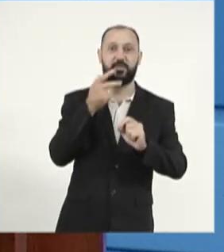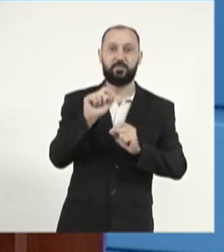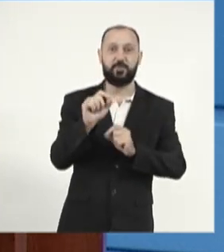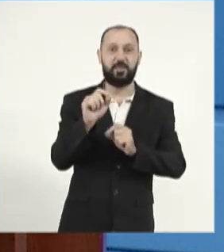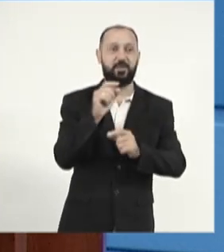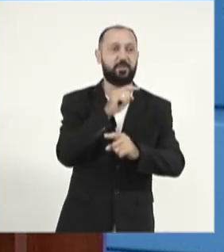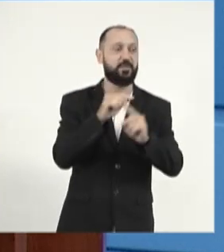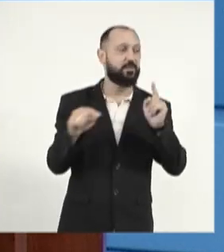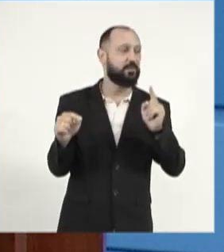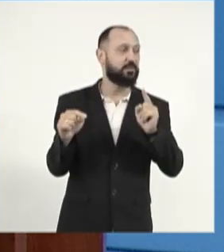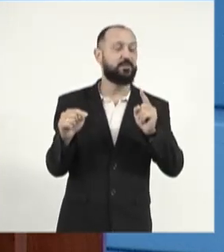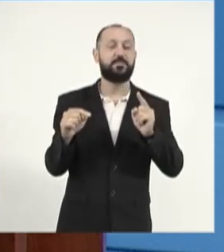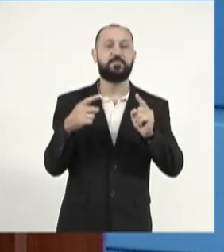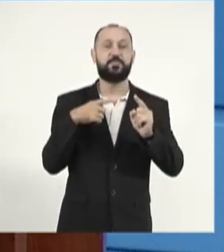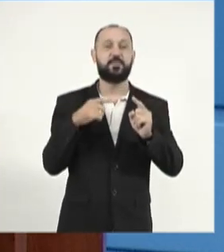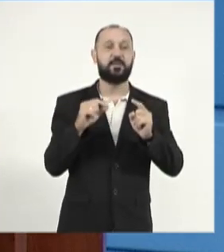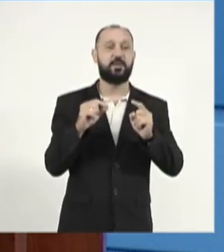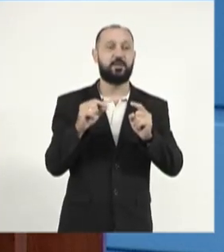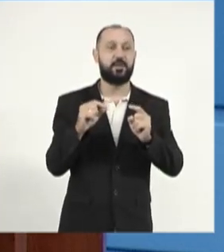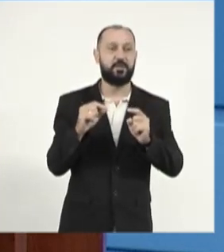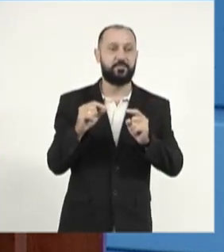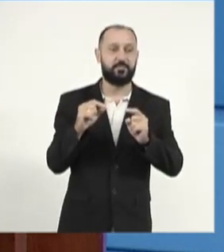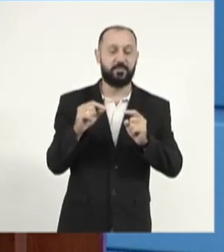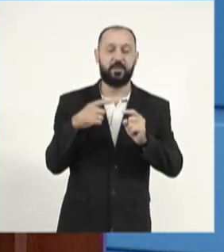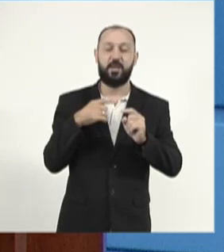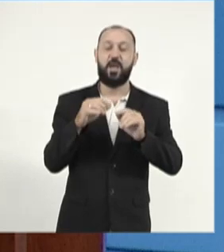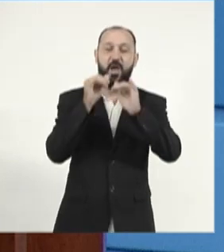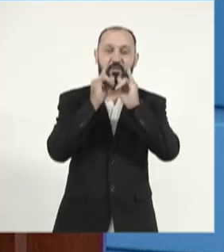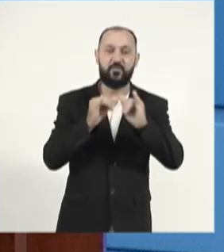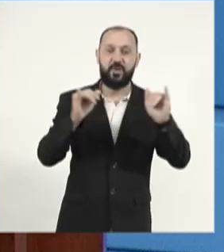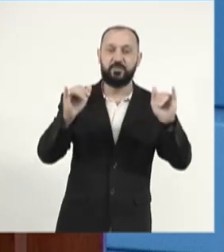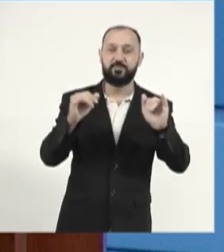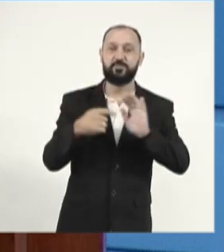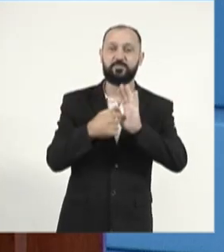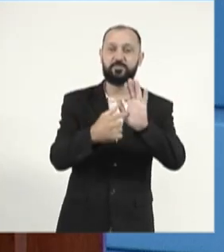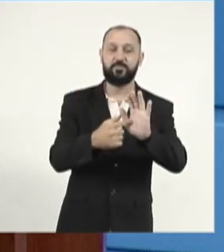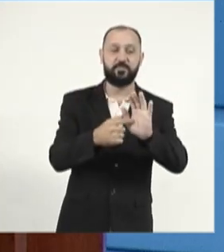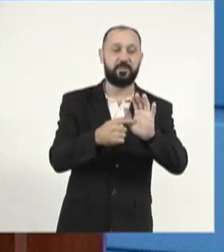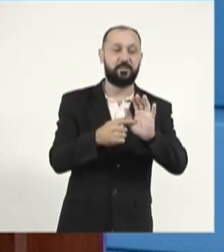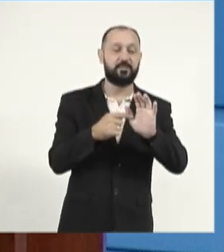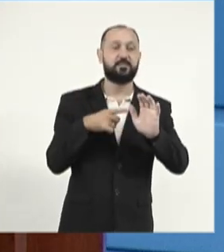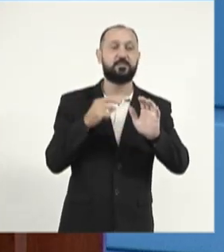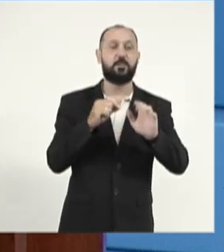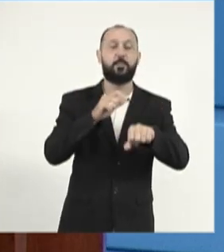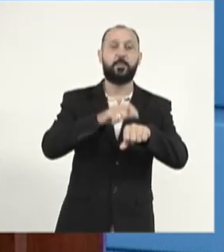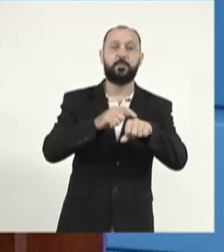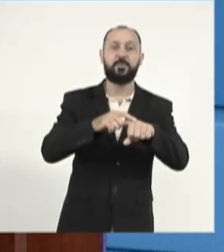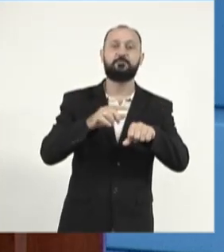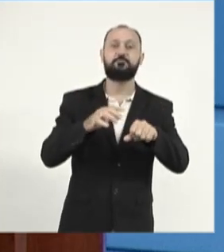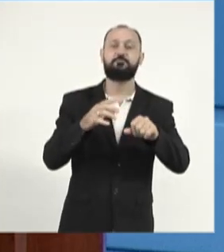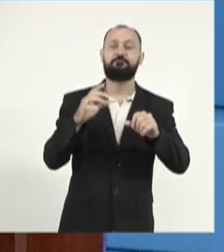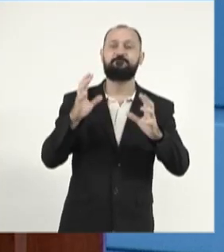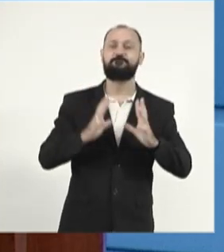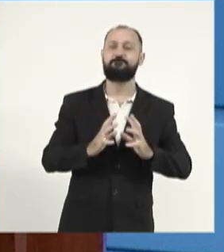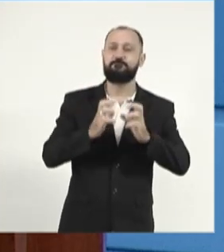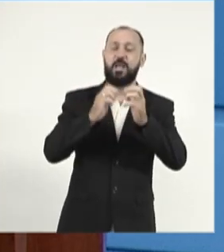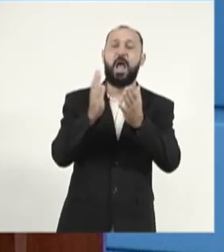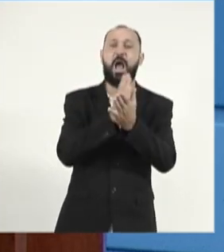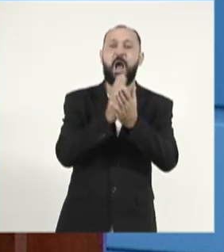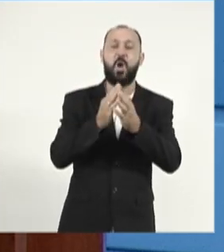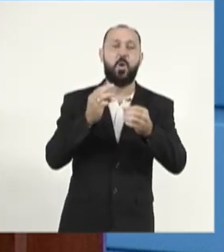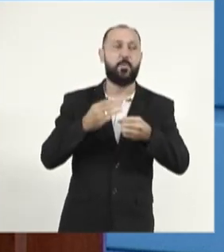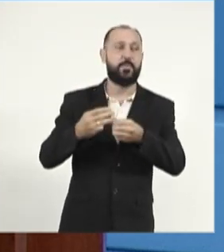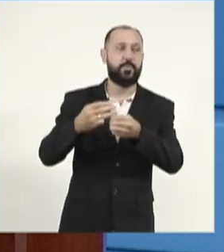news, acusações sobre a peça, criaram um clima de tensão em alguns